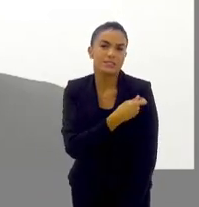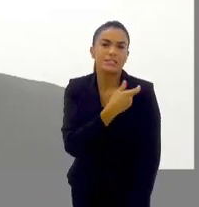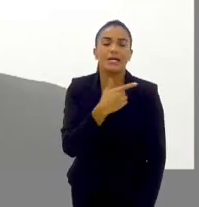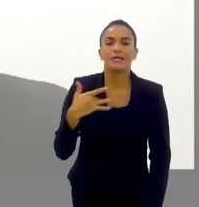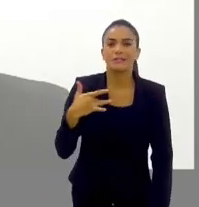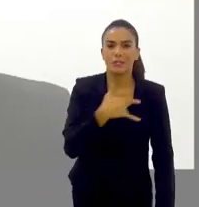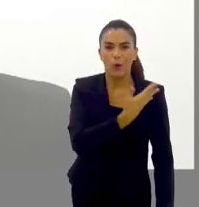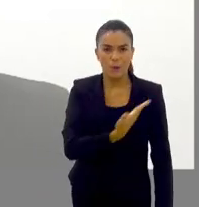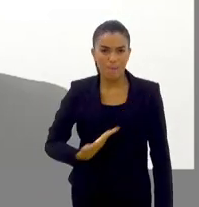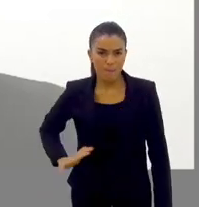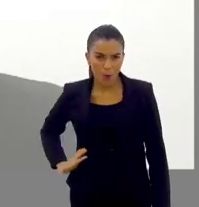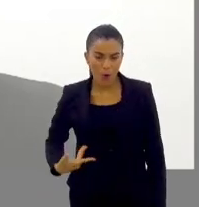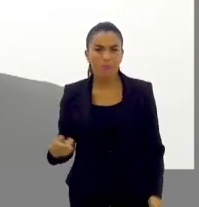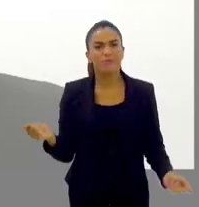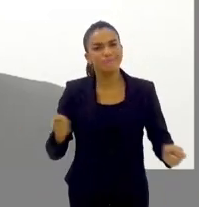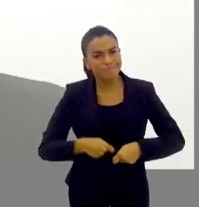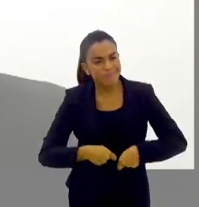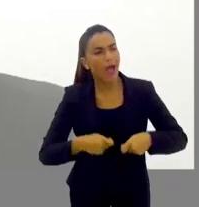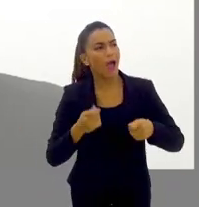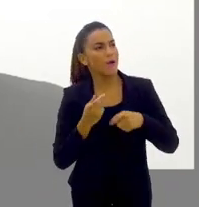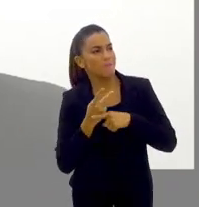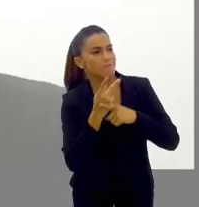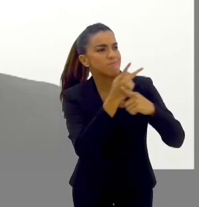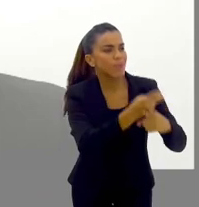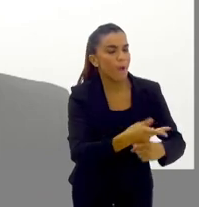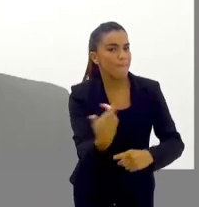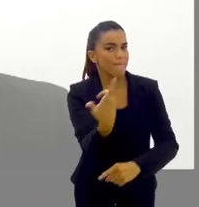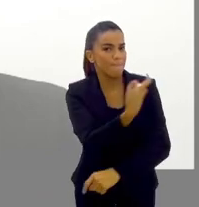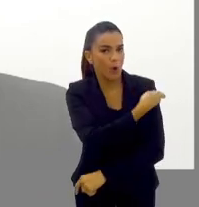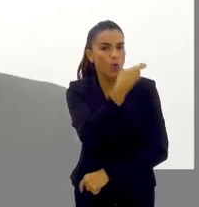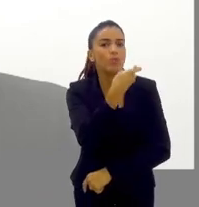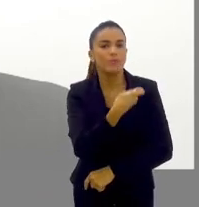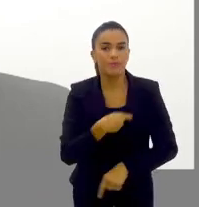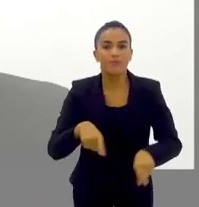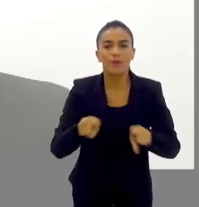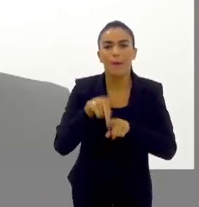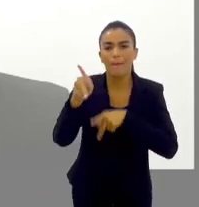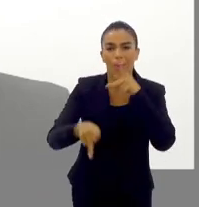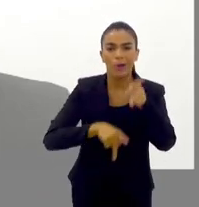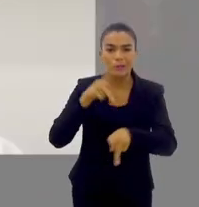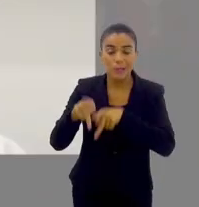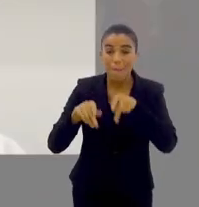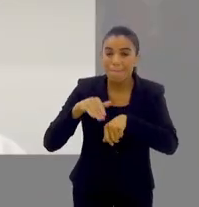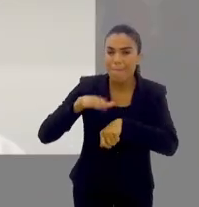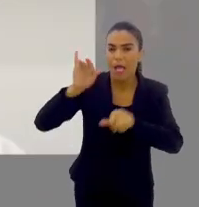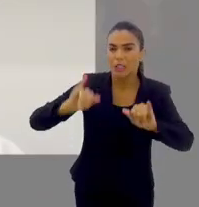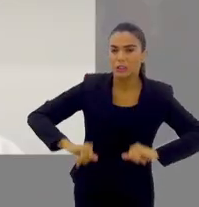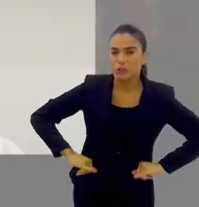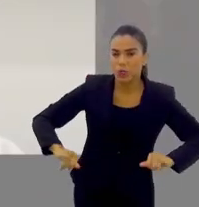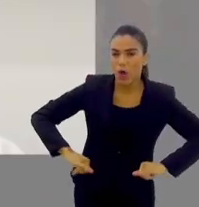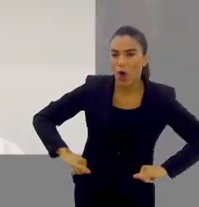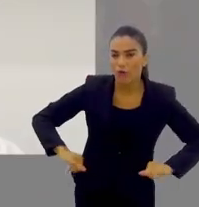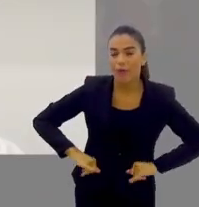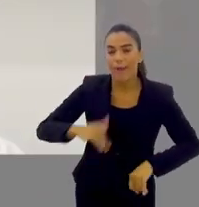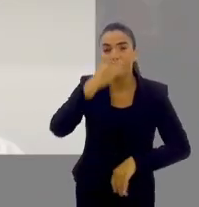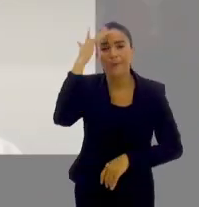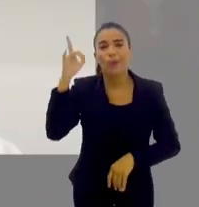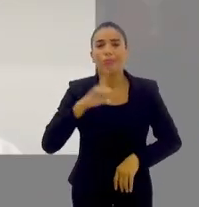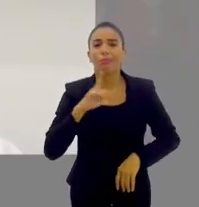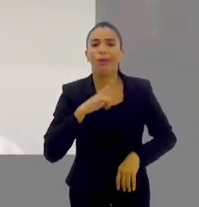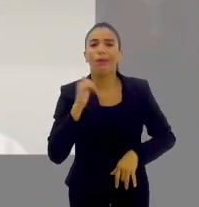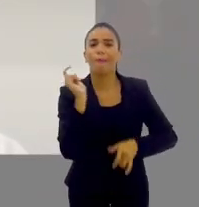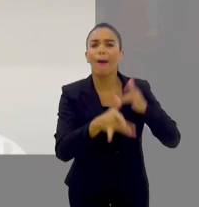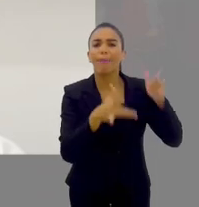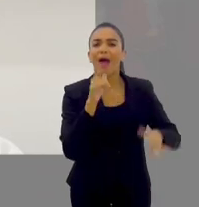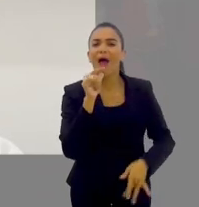saúde pública, fácil, acessível para todos, né, a população que mais vai sofrer serão as pessoas que têm focos em